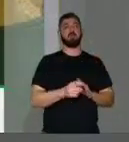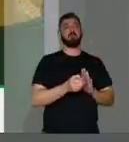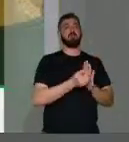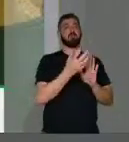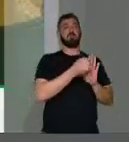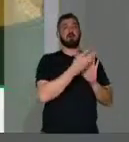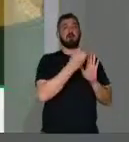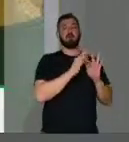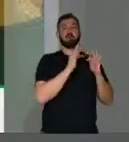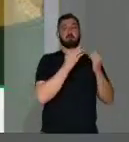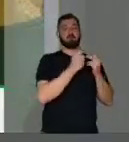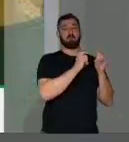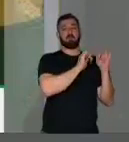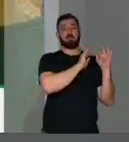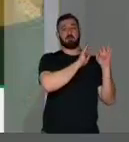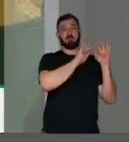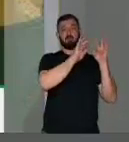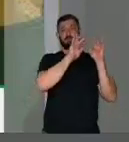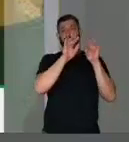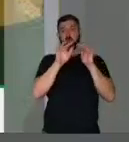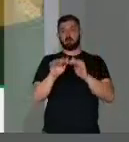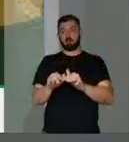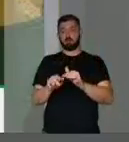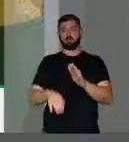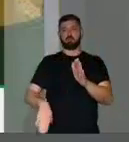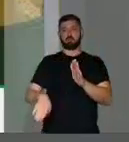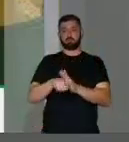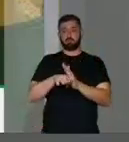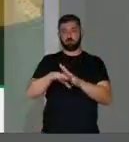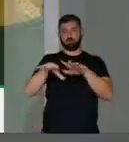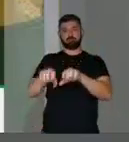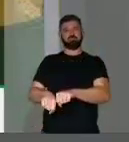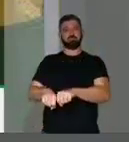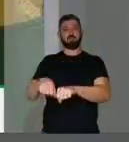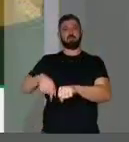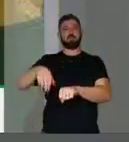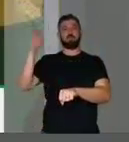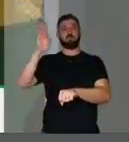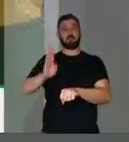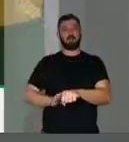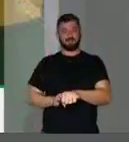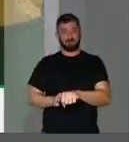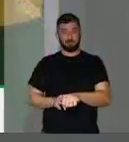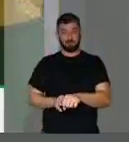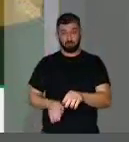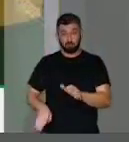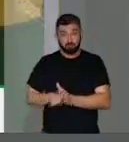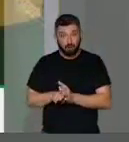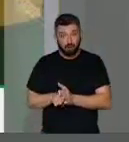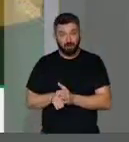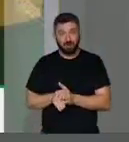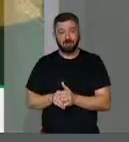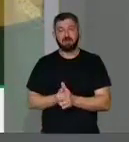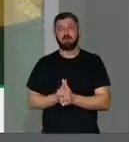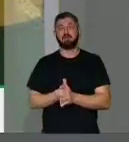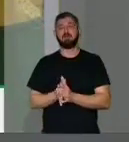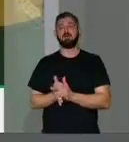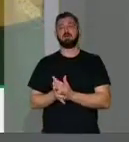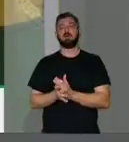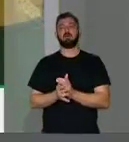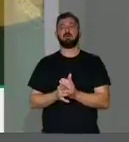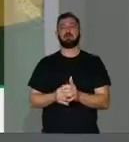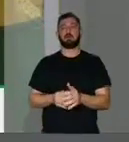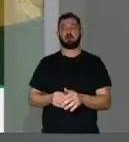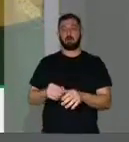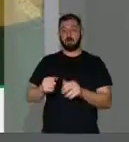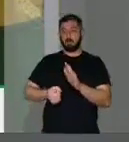de famílias que formaram raízes no Brasil. Quando aqui chegaram e puseram